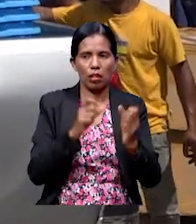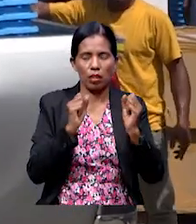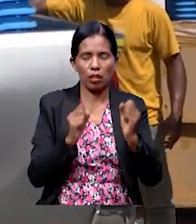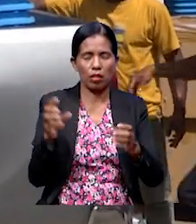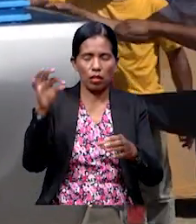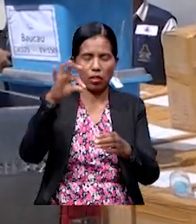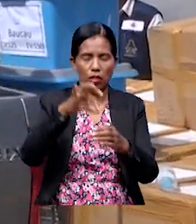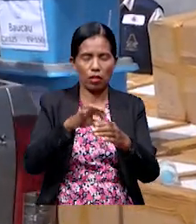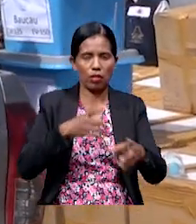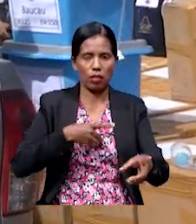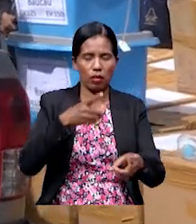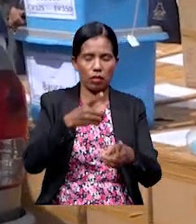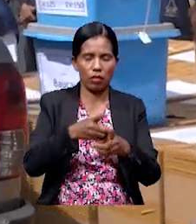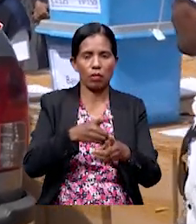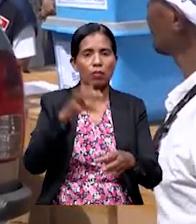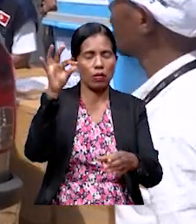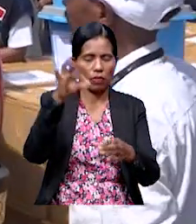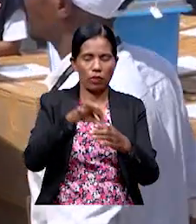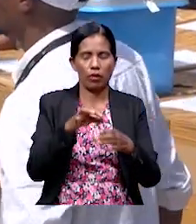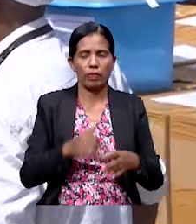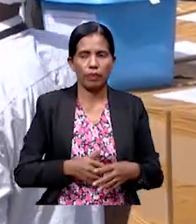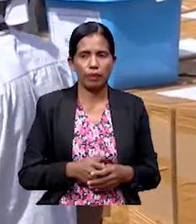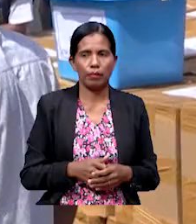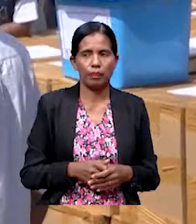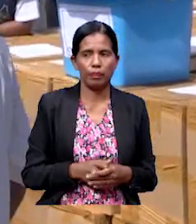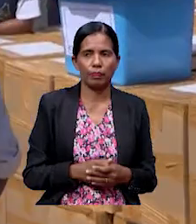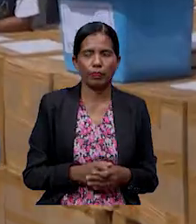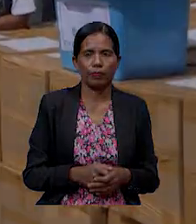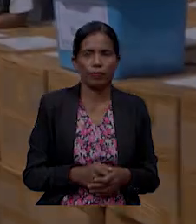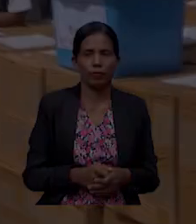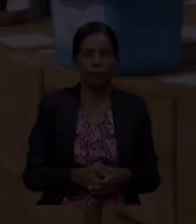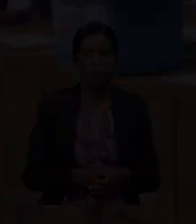exerce nia direito ba voto. Fátima Pereira, Agostinho da Costa, GMN.